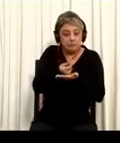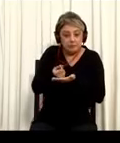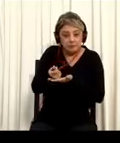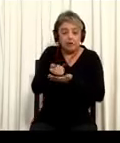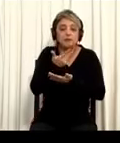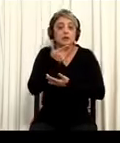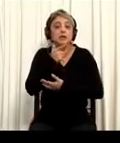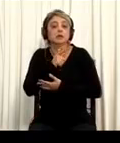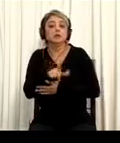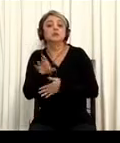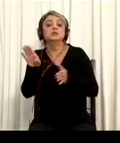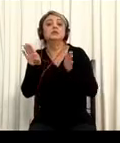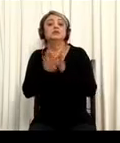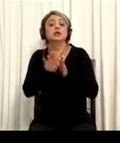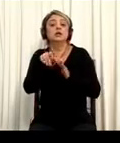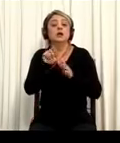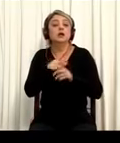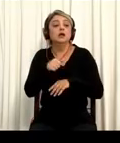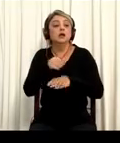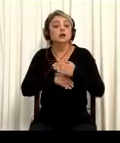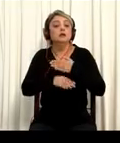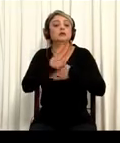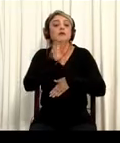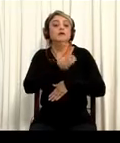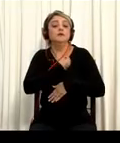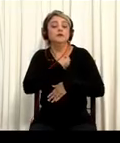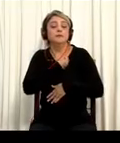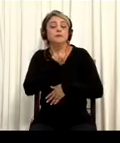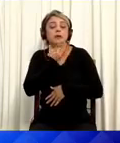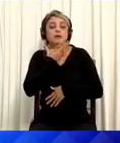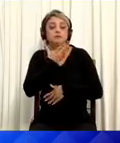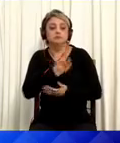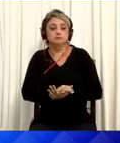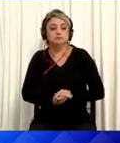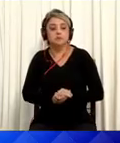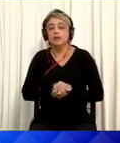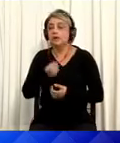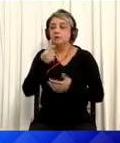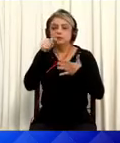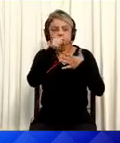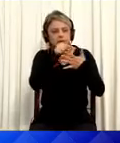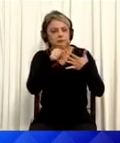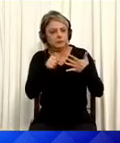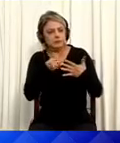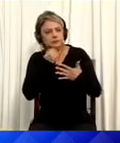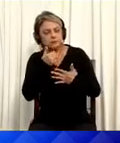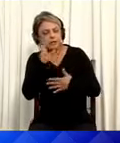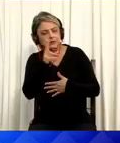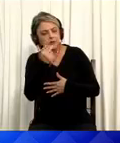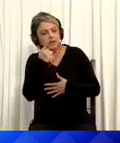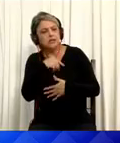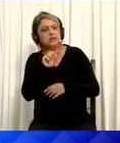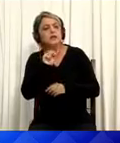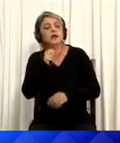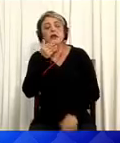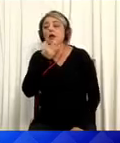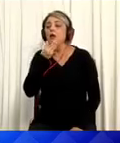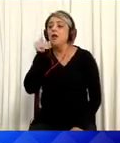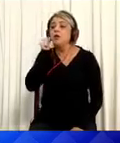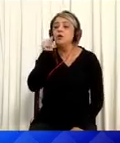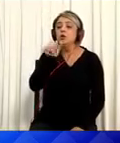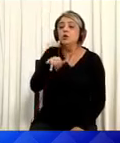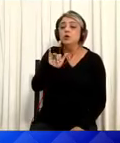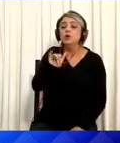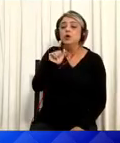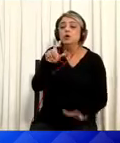gente consiga chegar num estado em viver. Sim, muito bem pontuado, Ellen. E, Yolanda, como a Ellen, né,